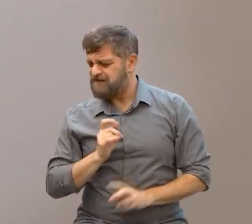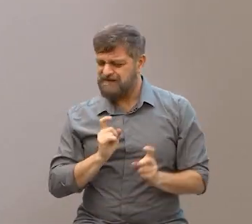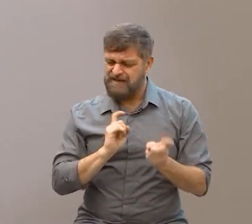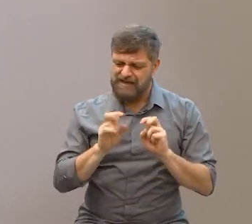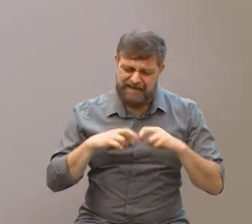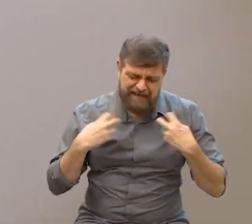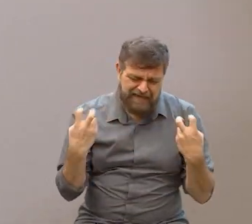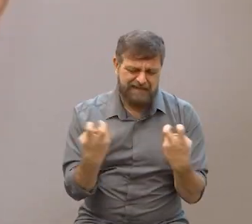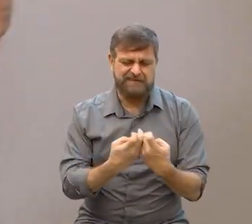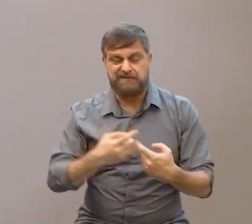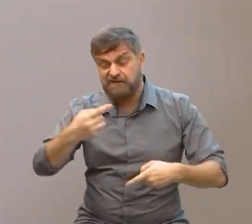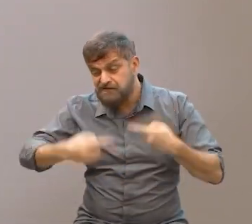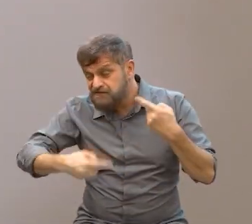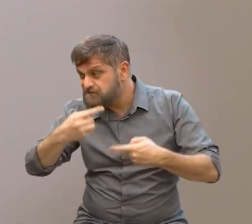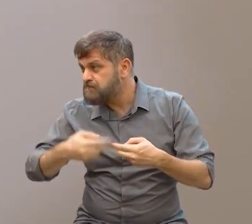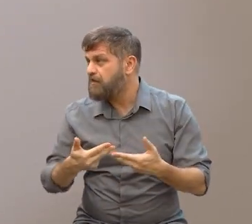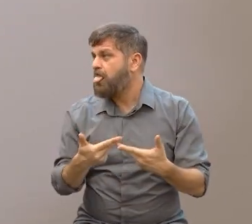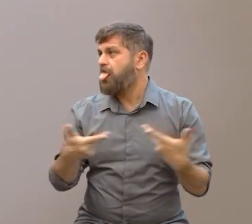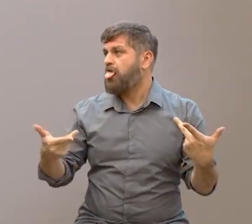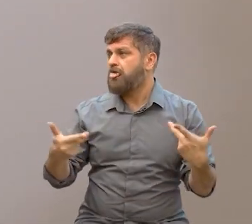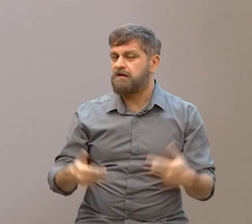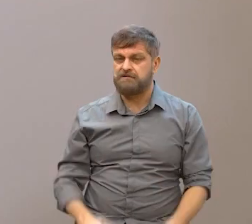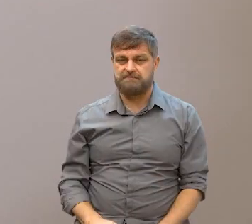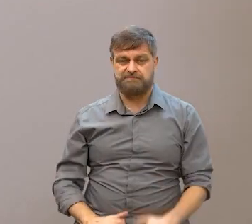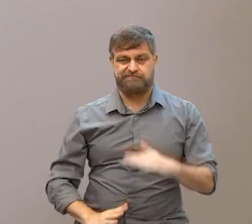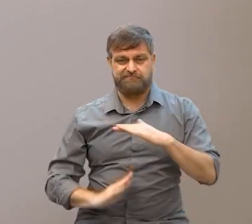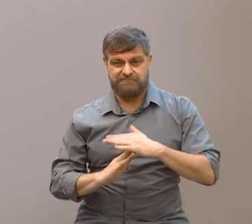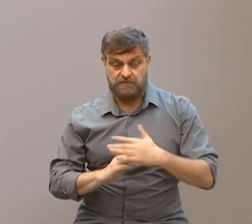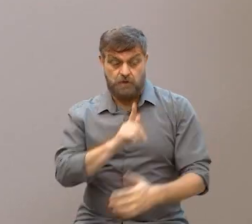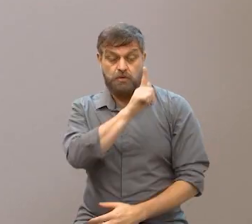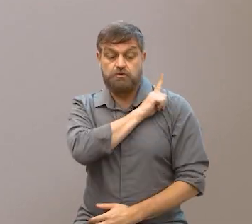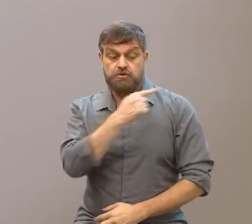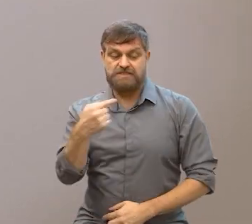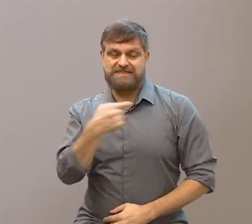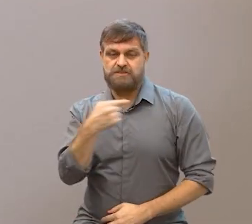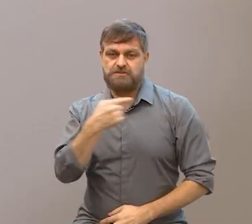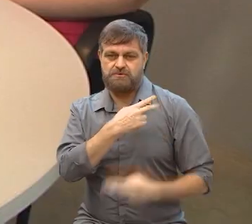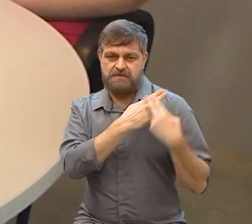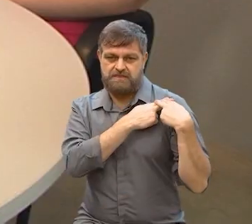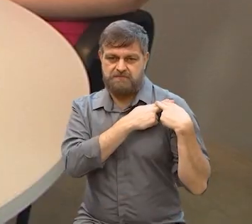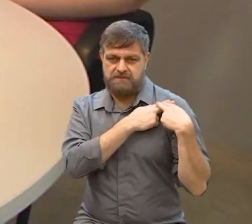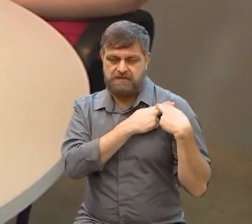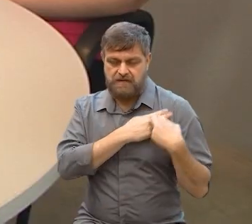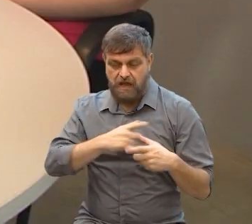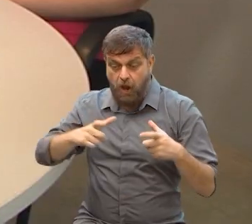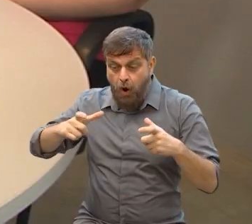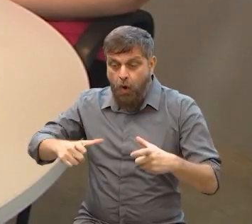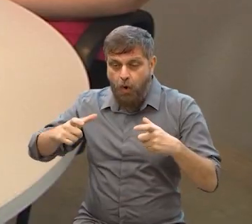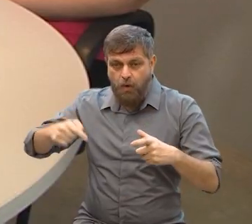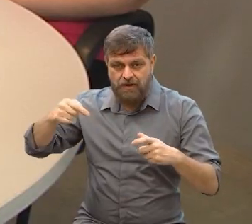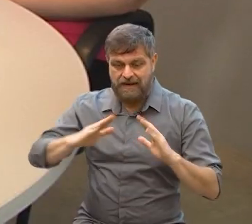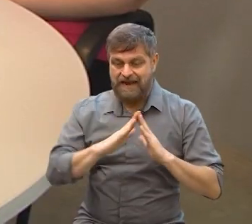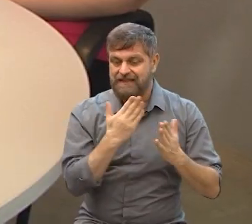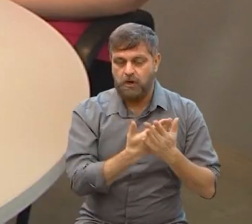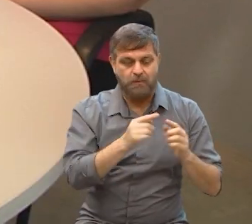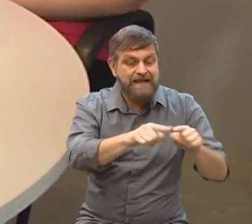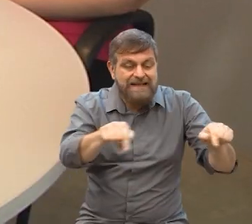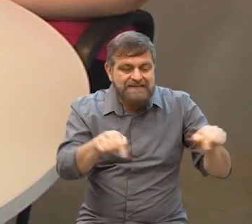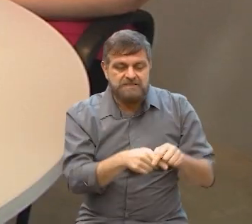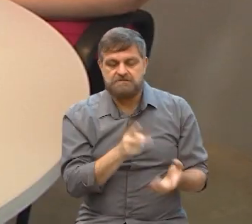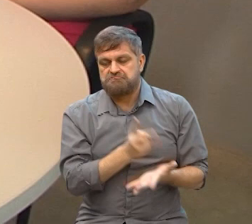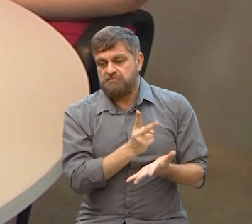é ruim porque discute sobre outras coisas. Depende da competência do gestor, isso. Então, o espaço vai muito além da sala de aula, né? Vai